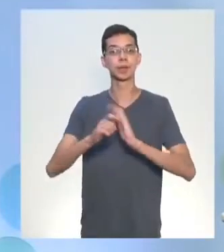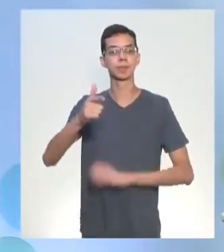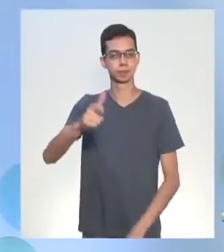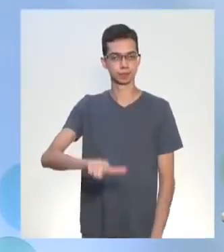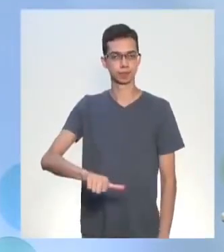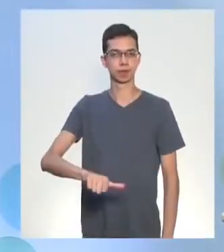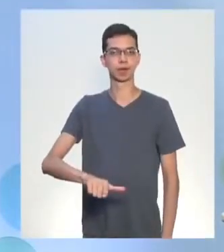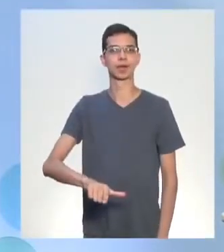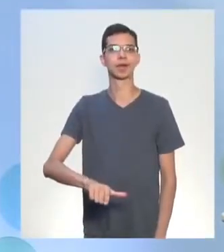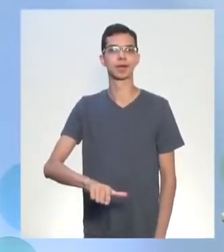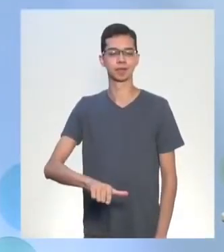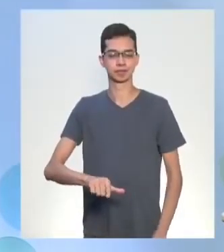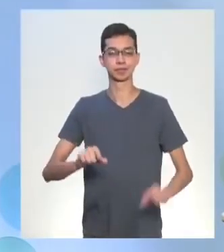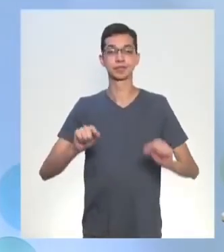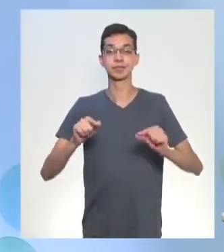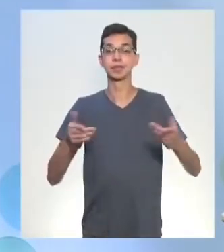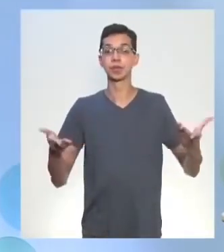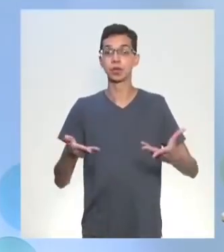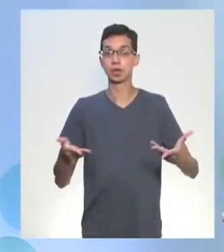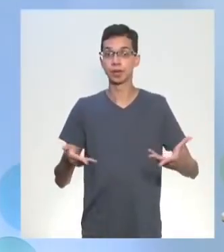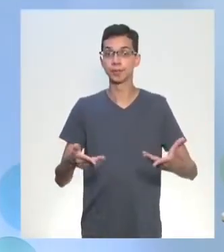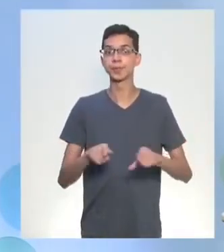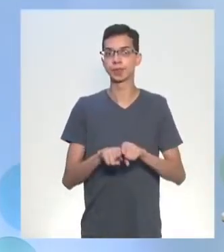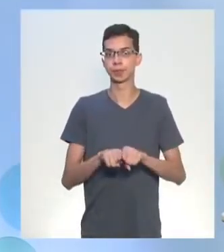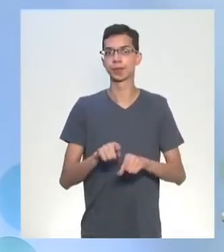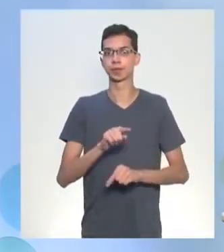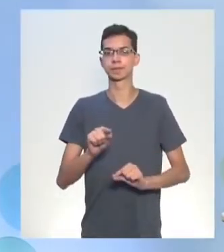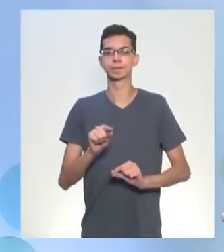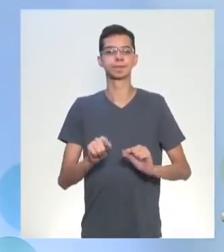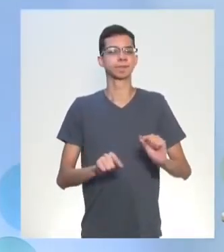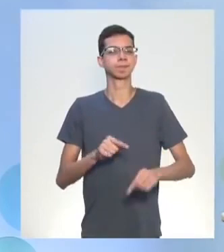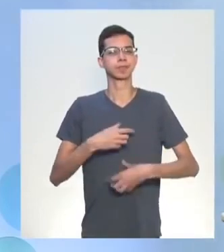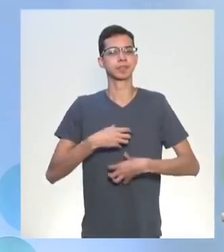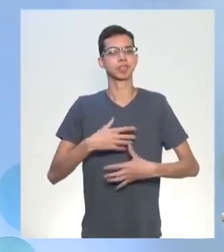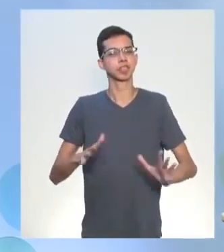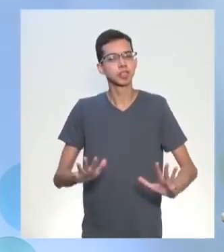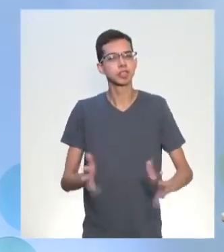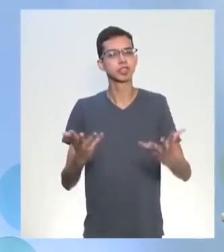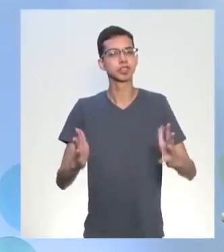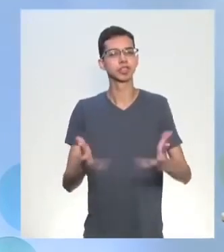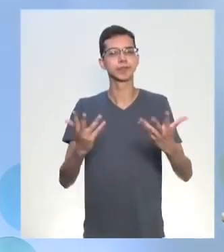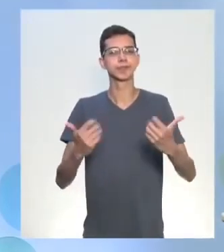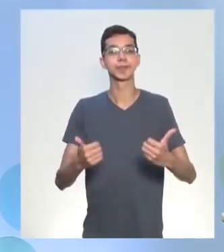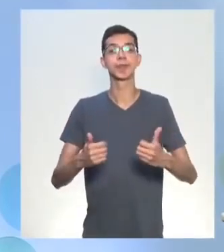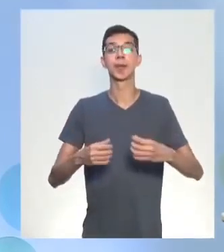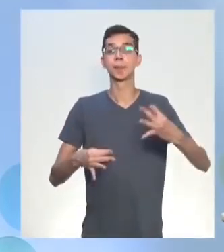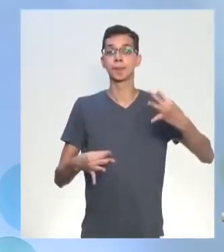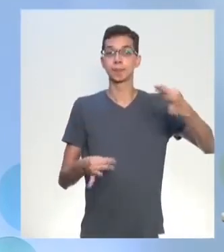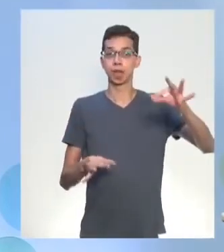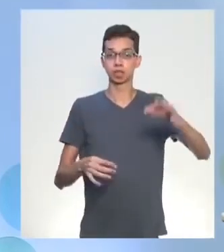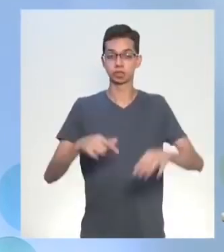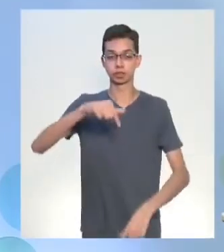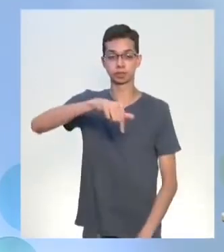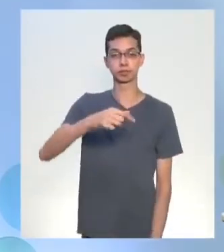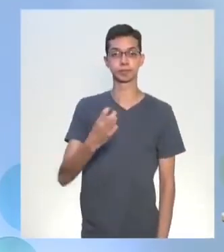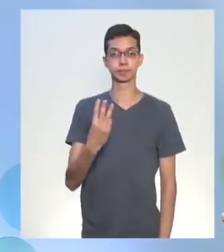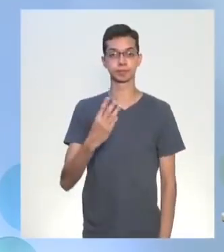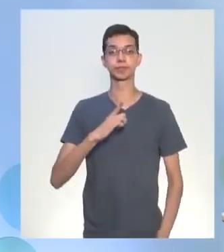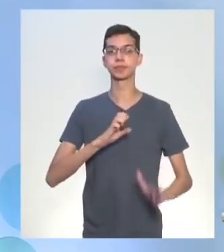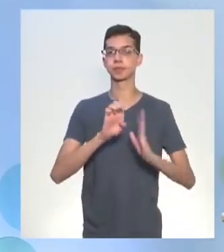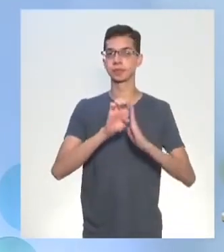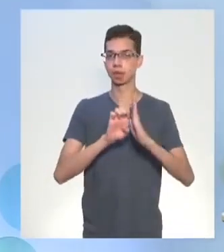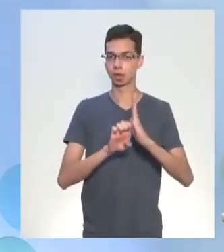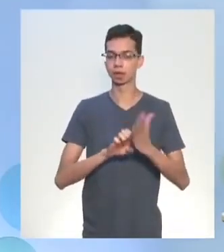daqui, ó, também é uma motivação. Lá na página 73, vocês vão encontrar uma série de exercícios para